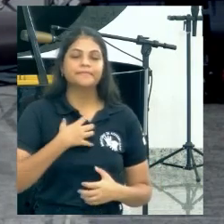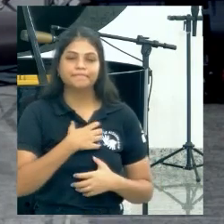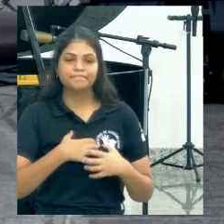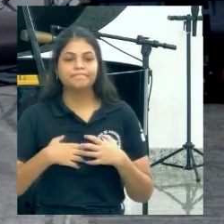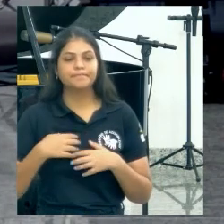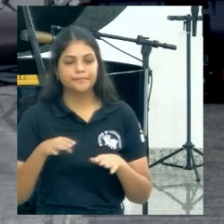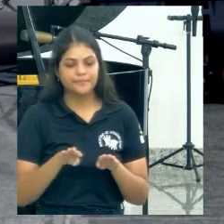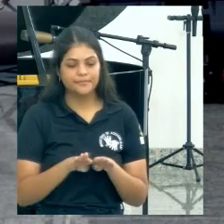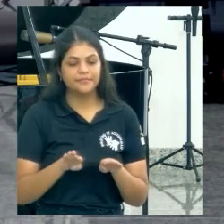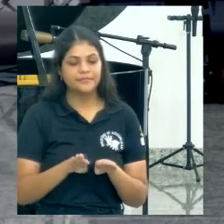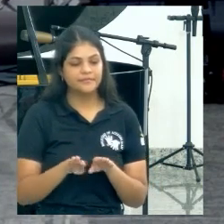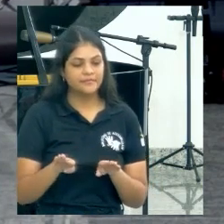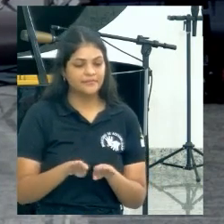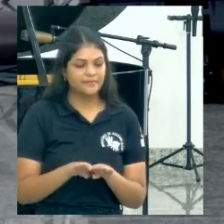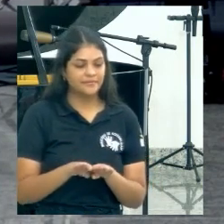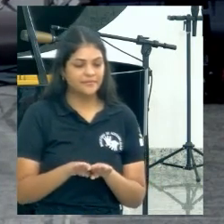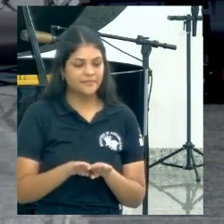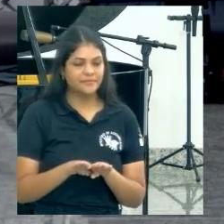também.